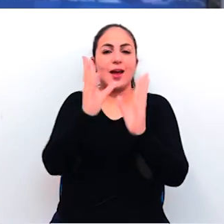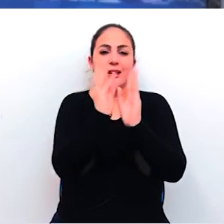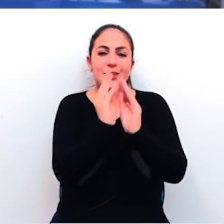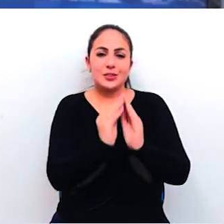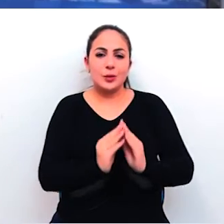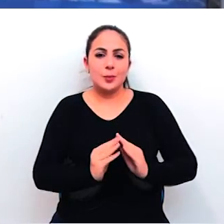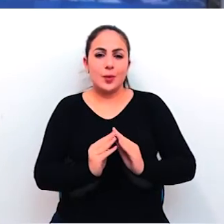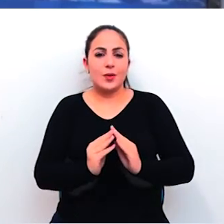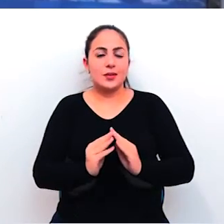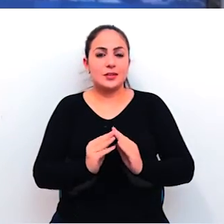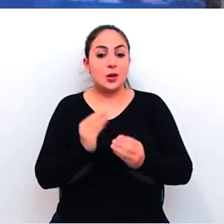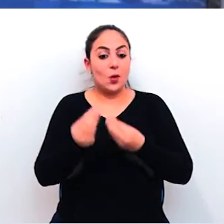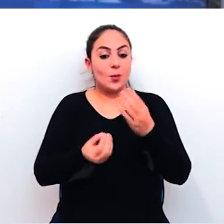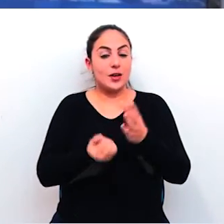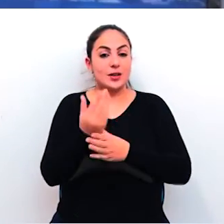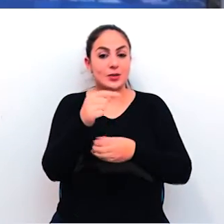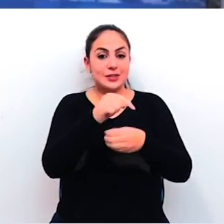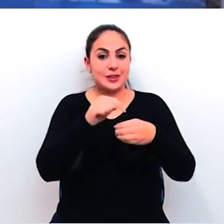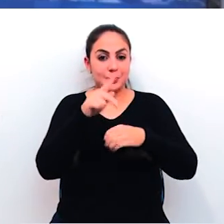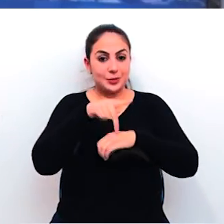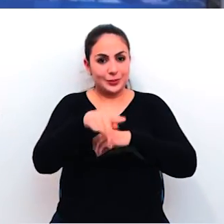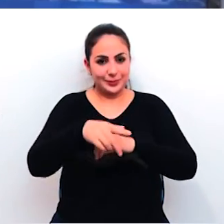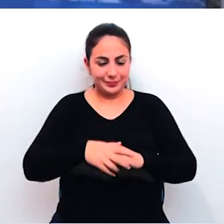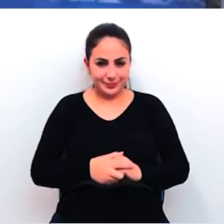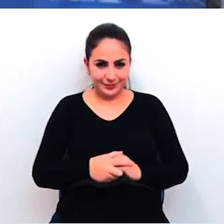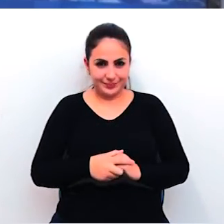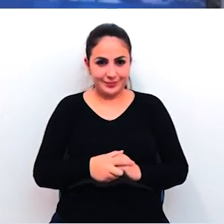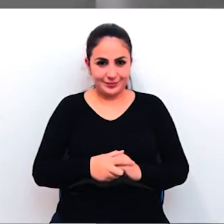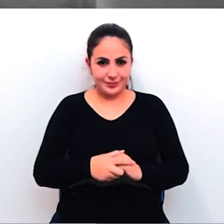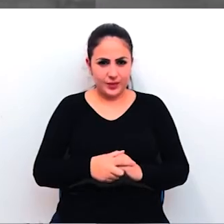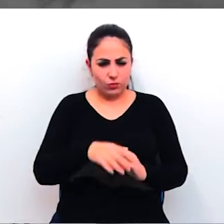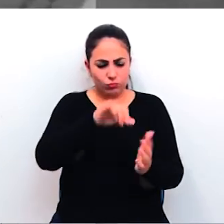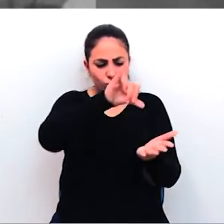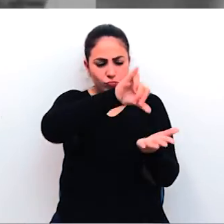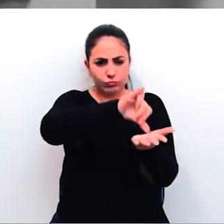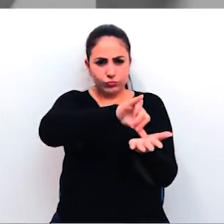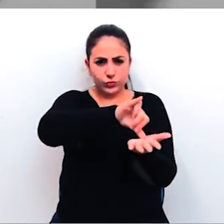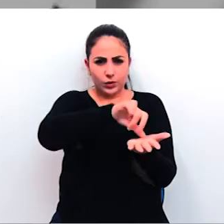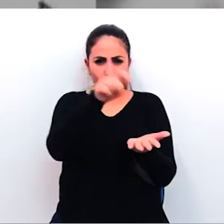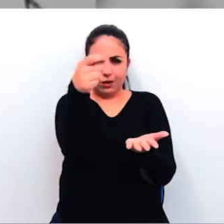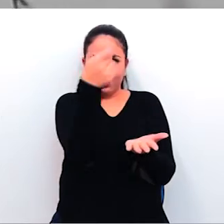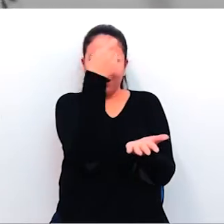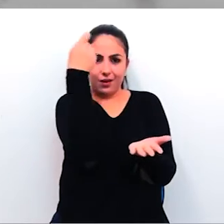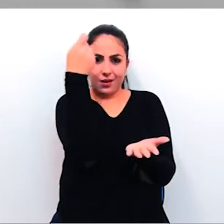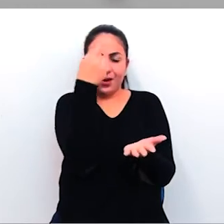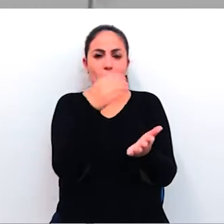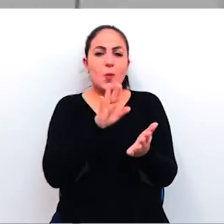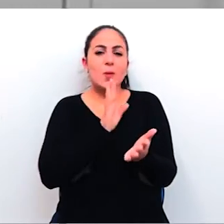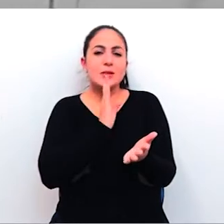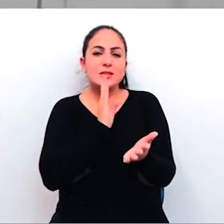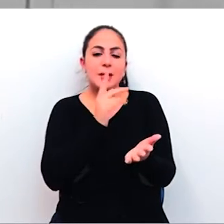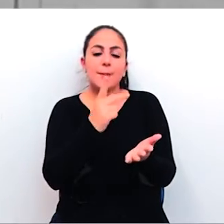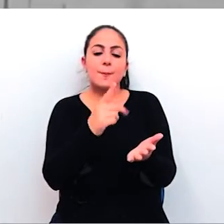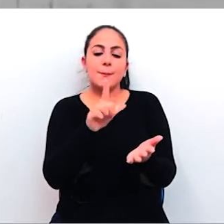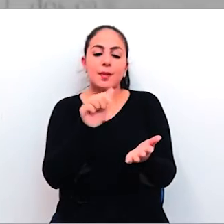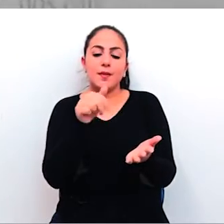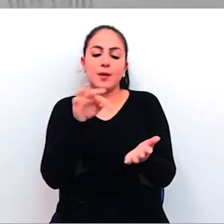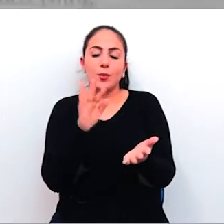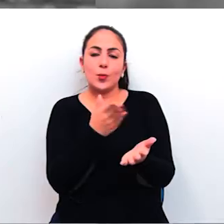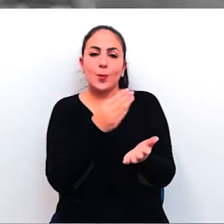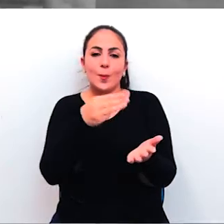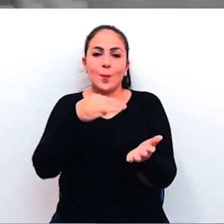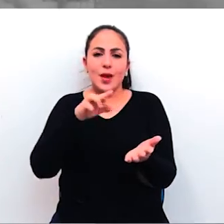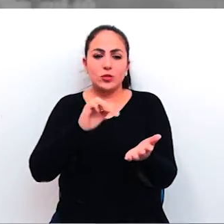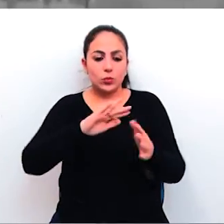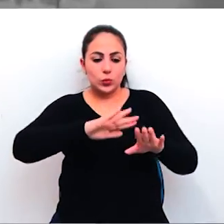neste resumo da história de criação de nossa cidade na parte central do rio grande conhecida como planalto médio